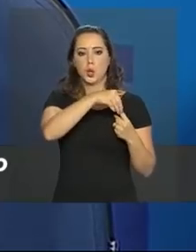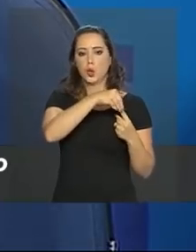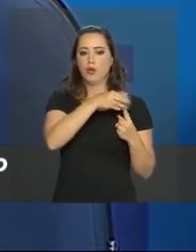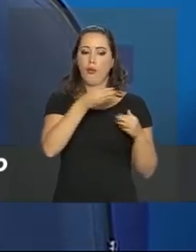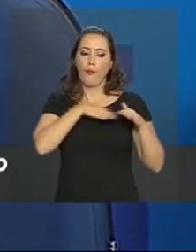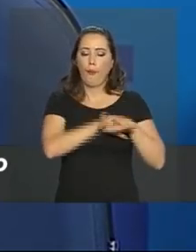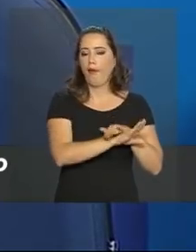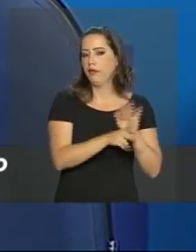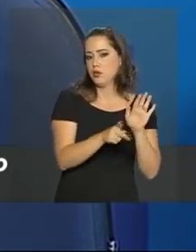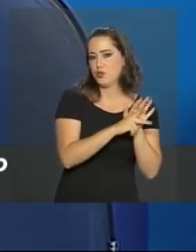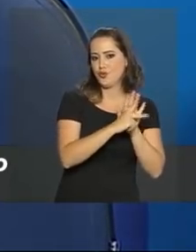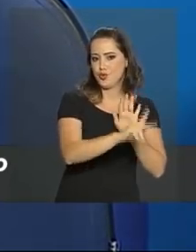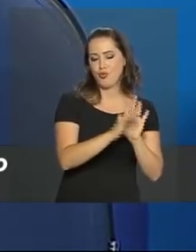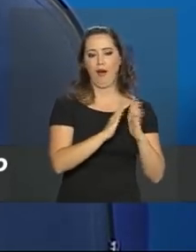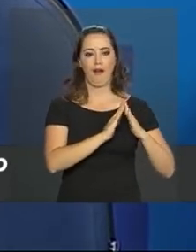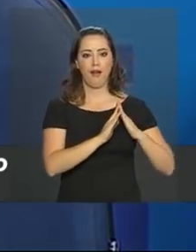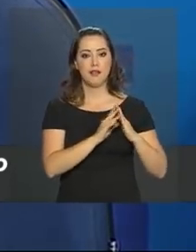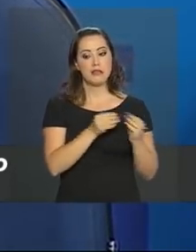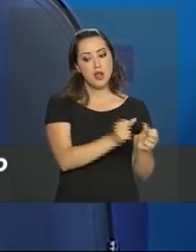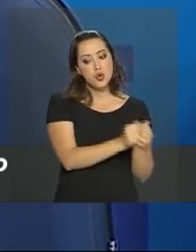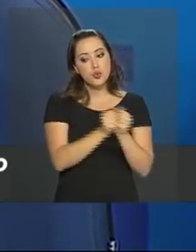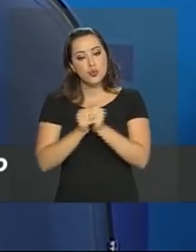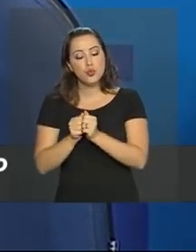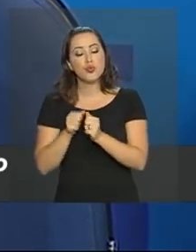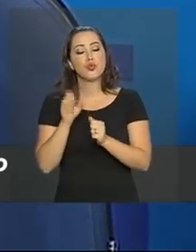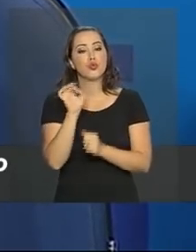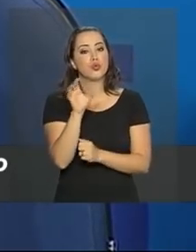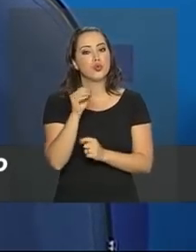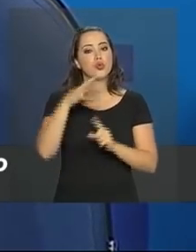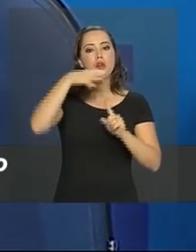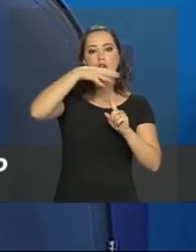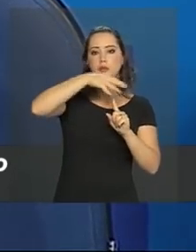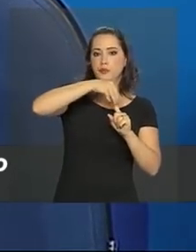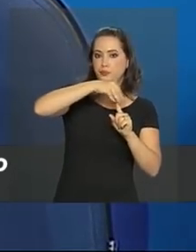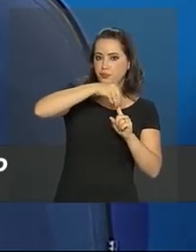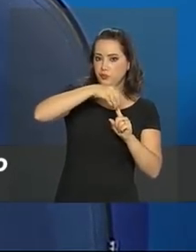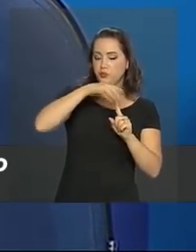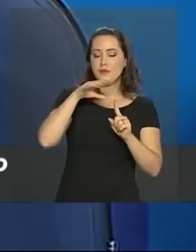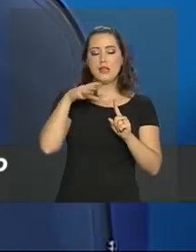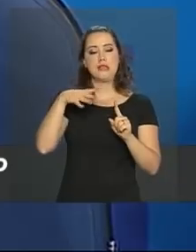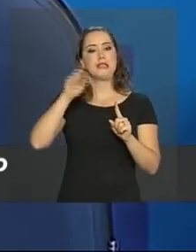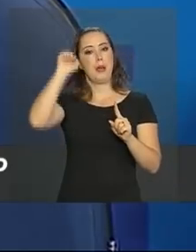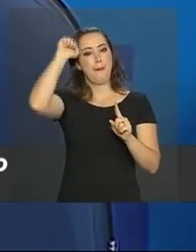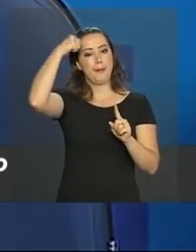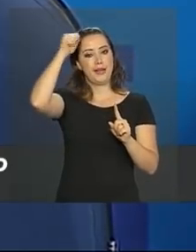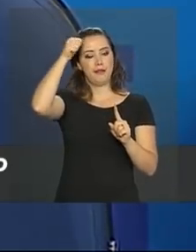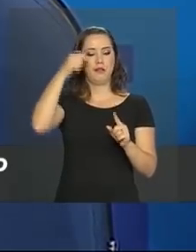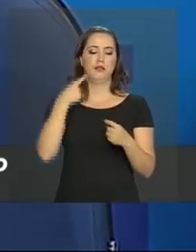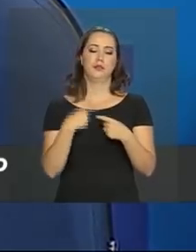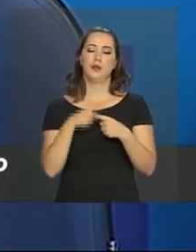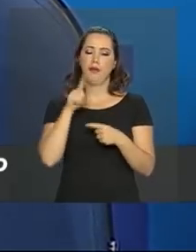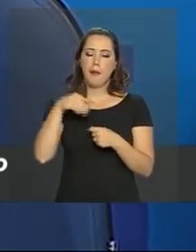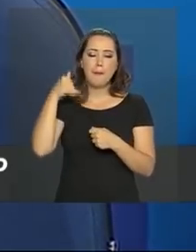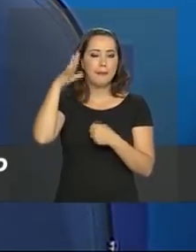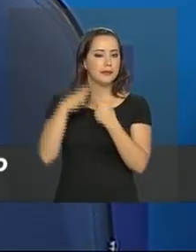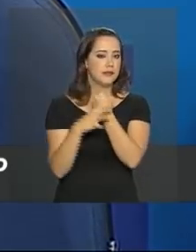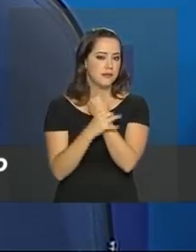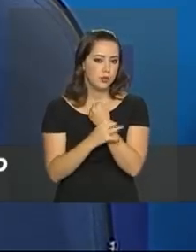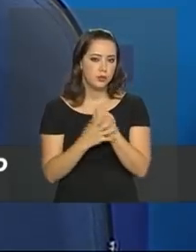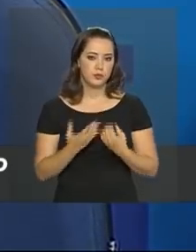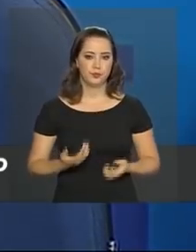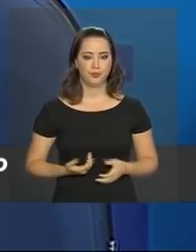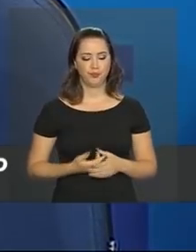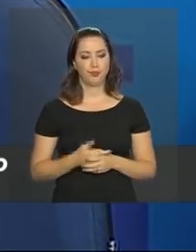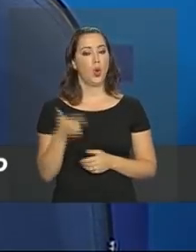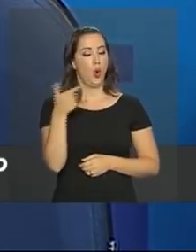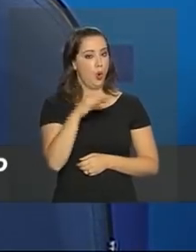casa mas há a exigência é de caneta esferográfica não é por uma questão de segurança a outra questão é o